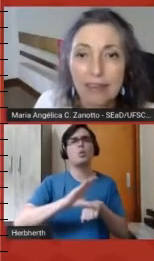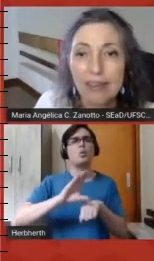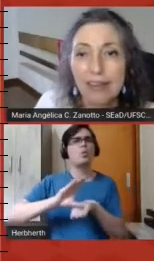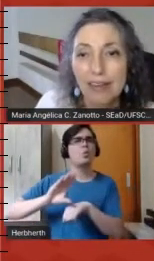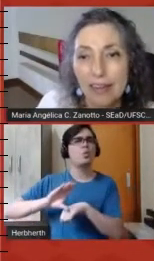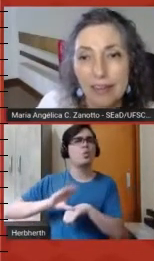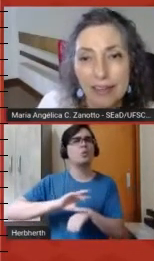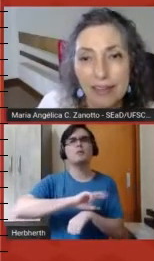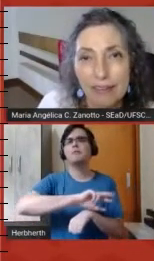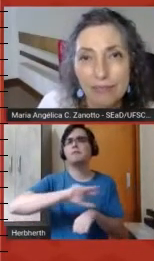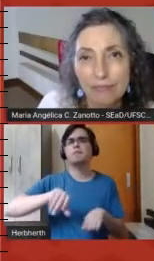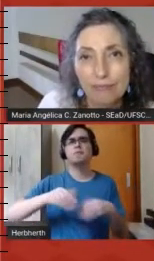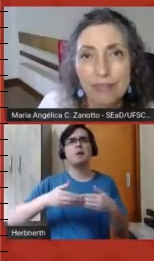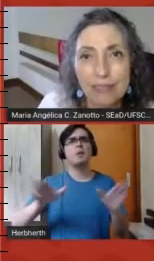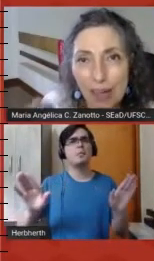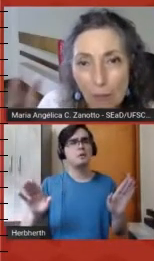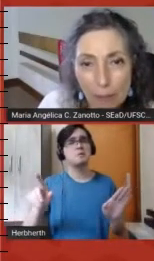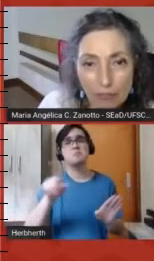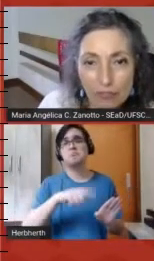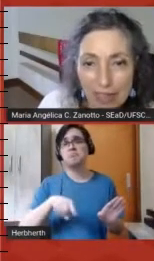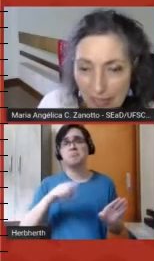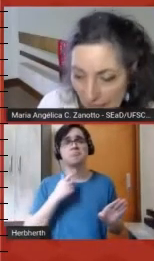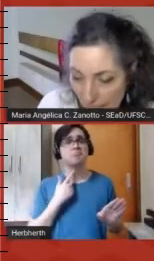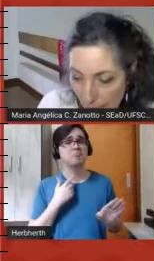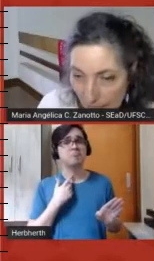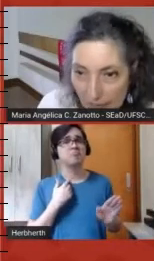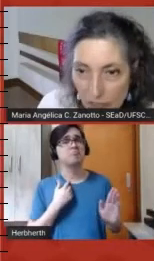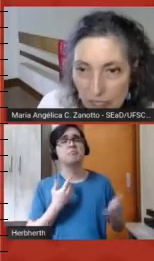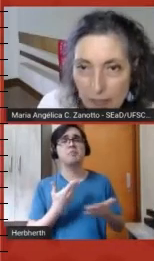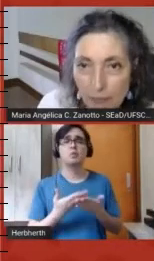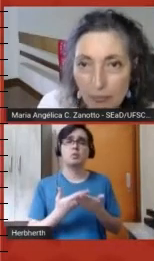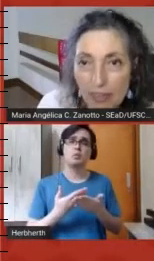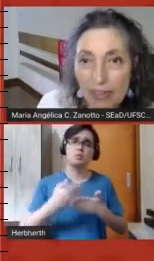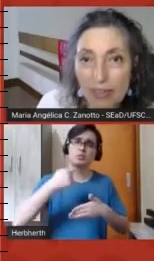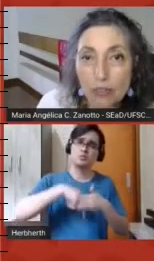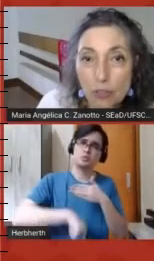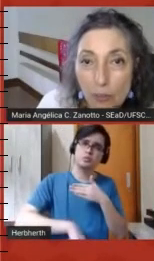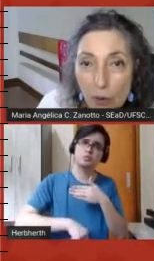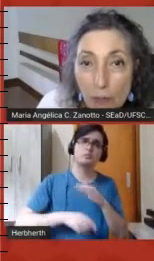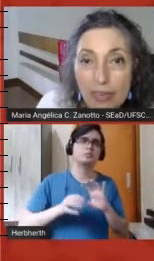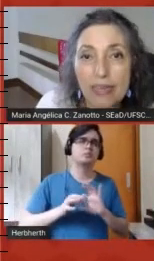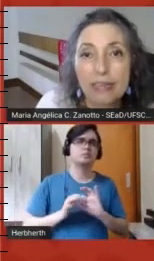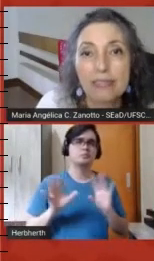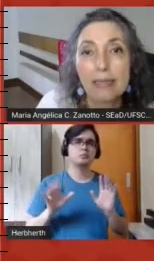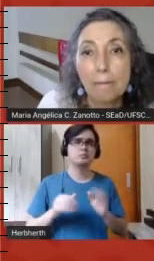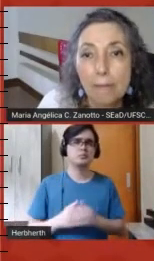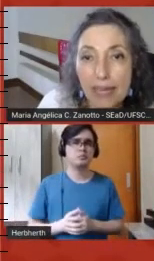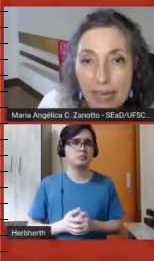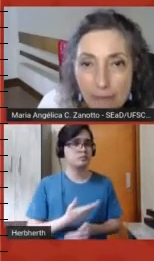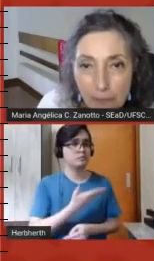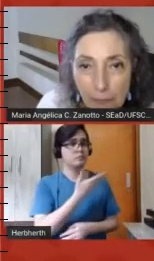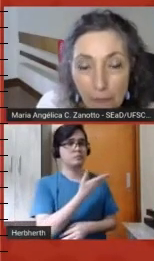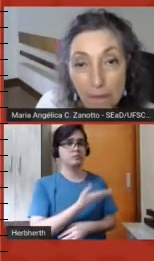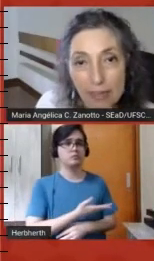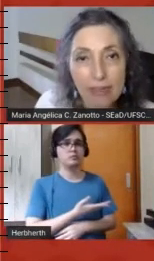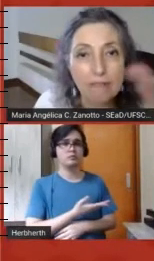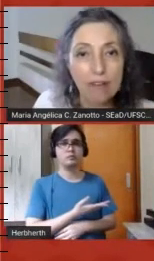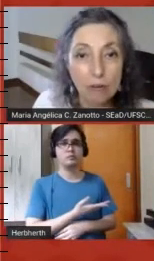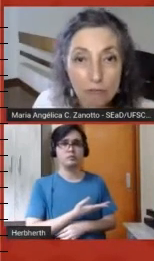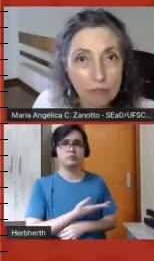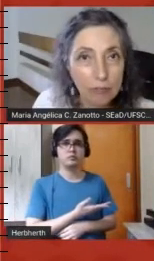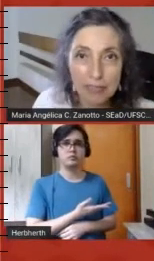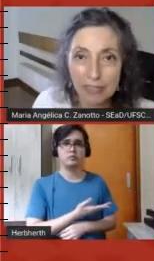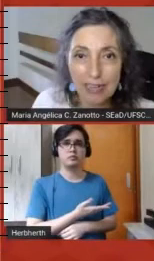quiser dar uma aprofundada na temática. Sobre rubricas, também